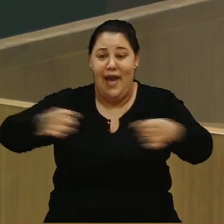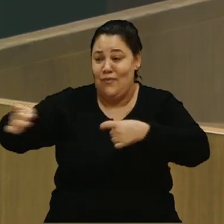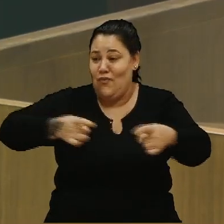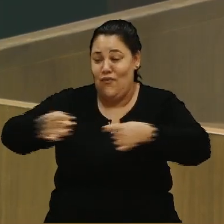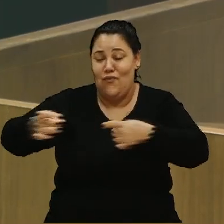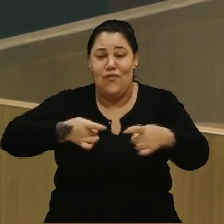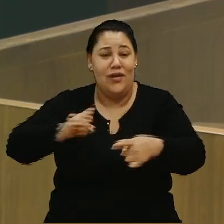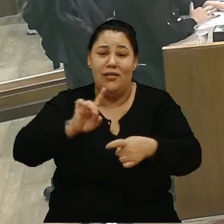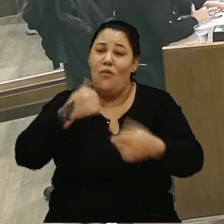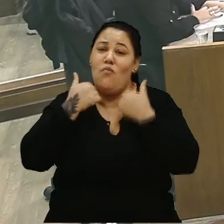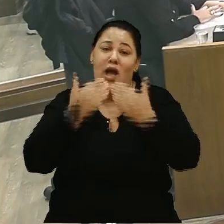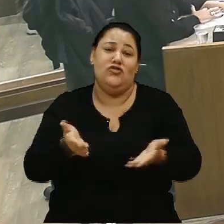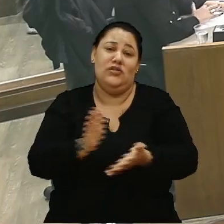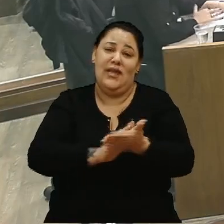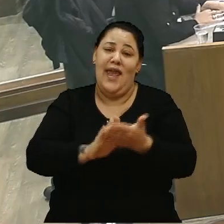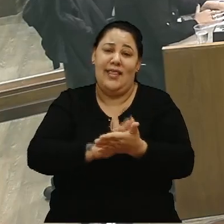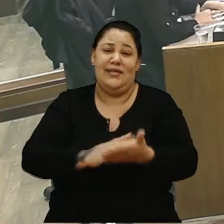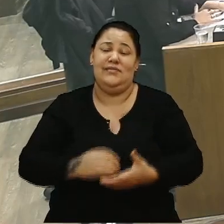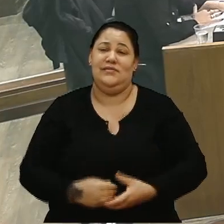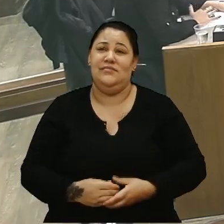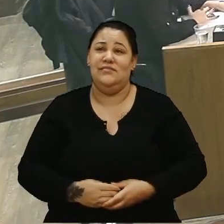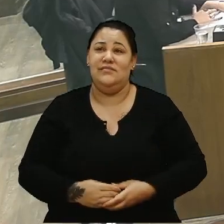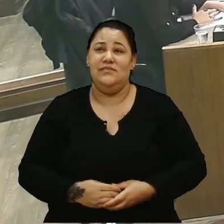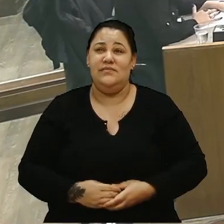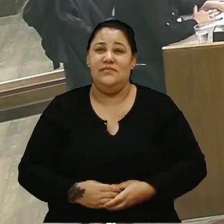à parte, vereadora Estela.